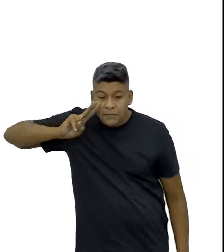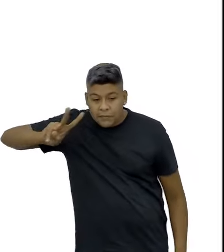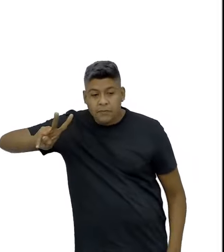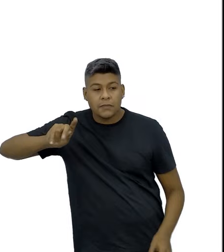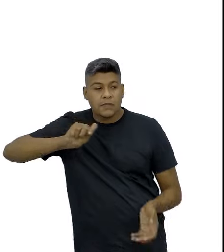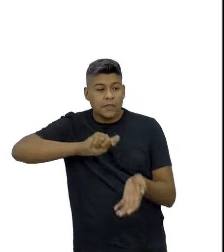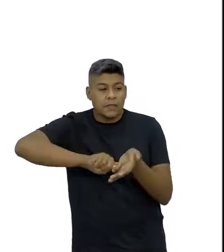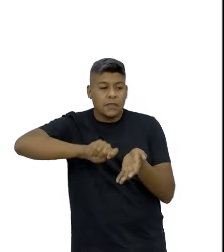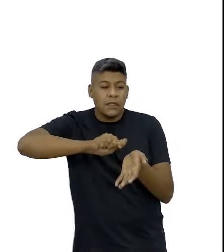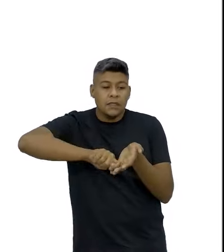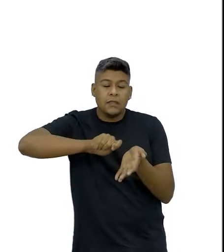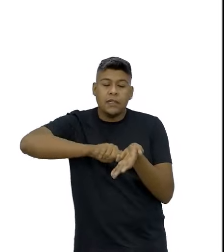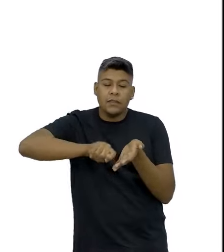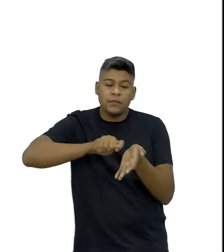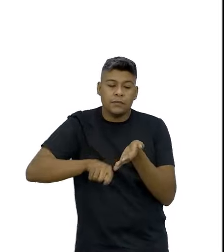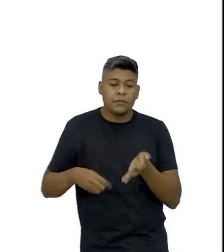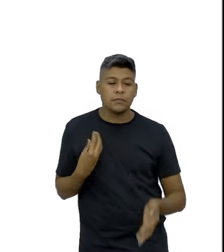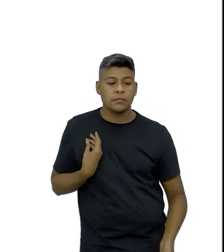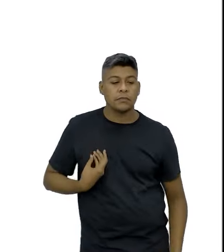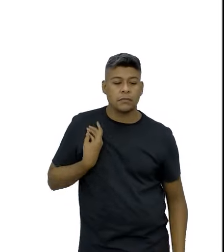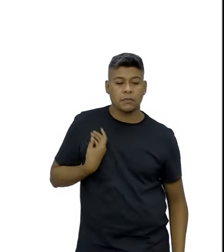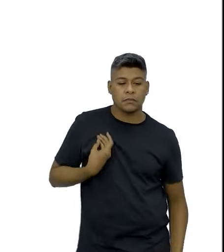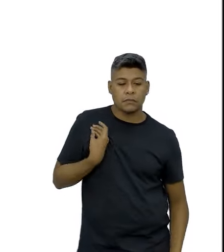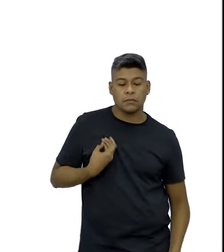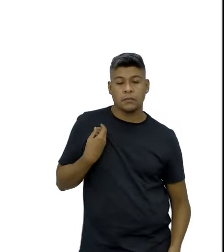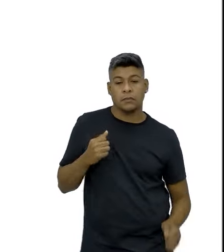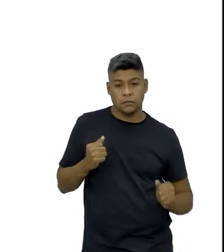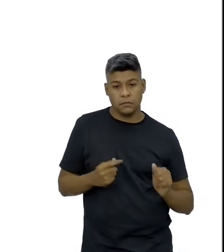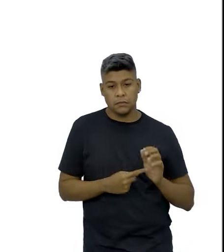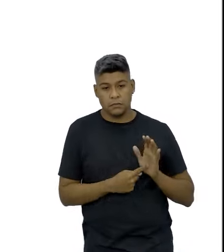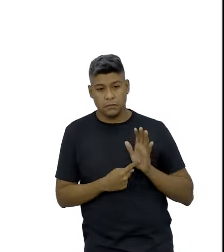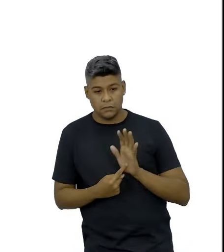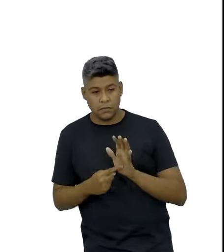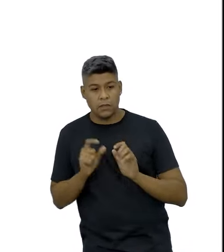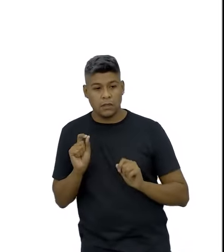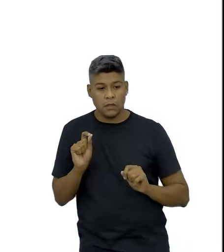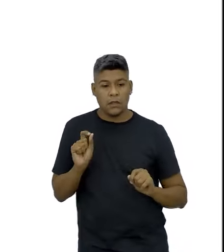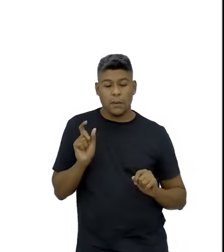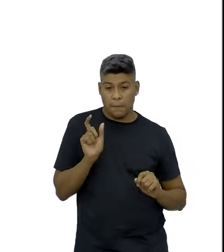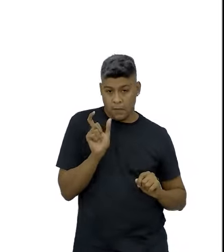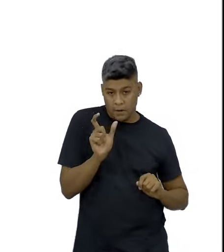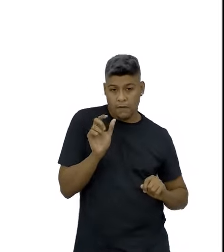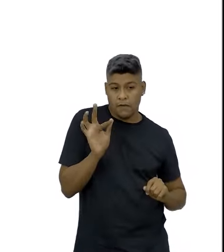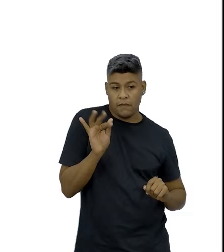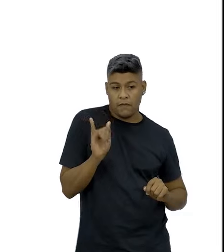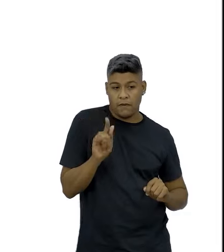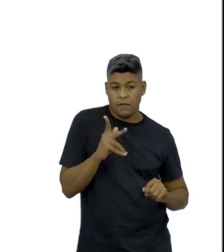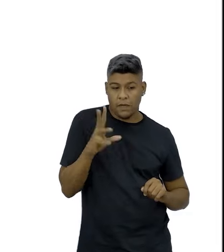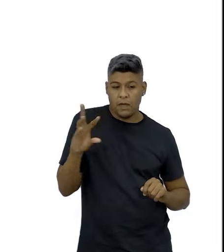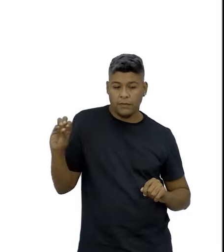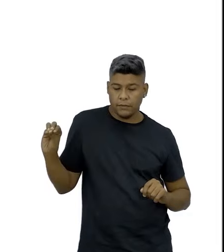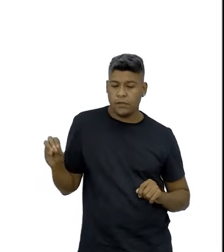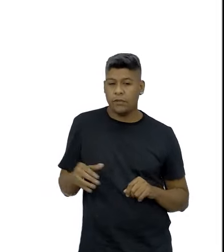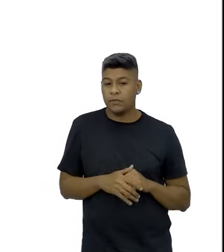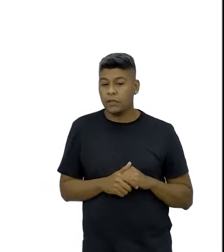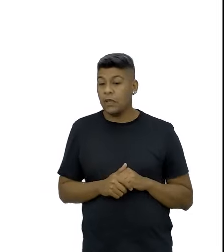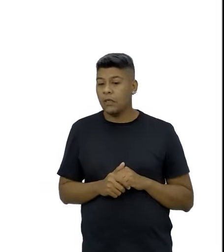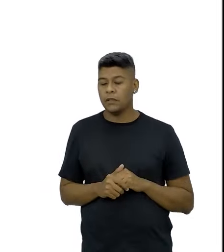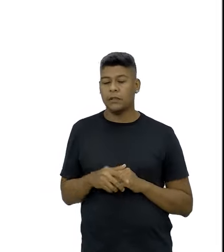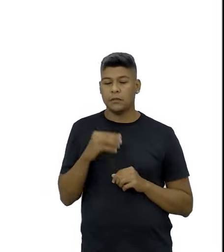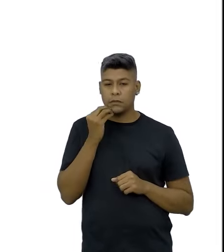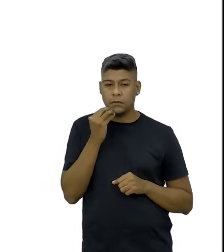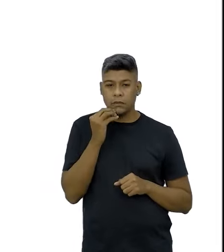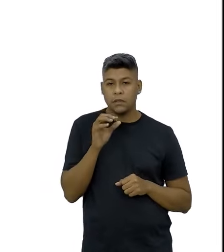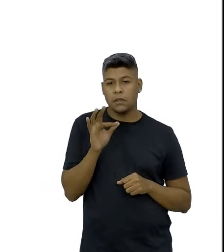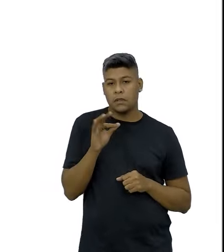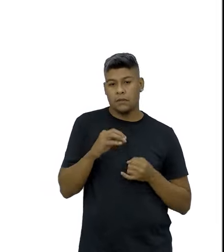também problematizem. Assim, podemos indicar, por exemplo, a palavra feijão, né? Crianças, feijão,